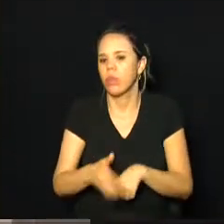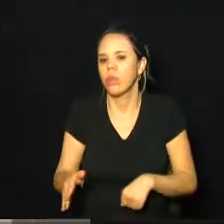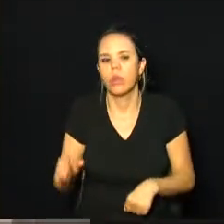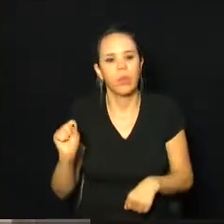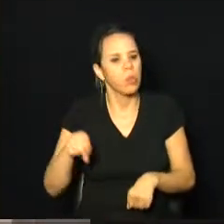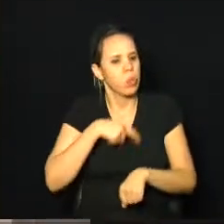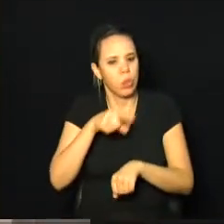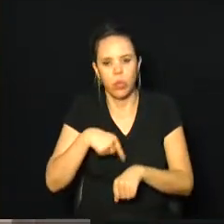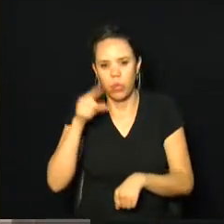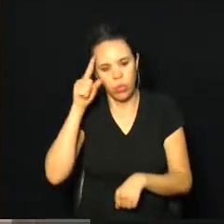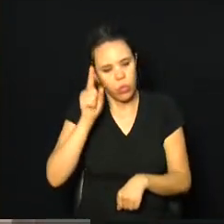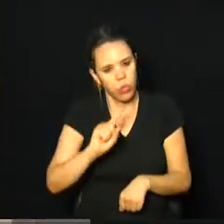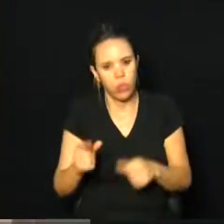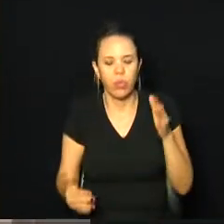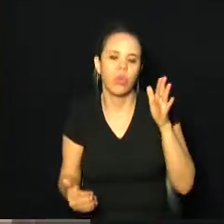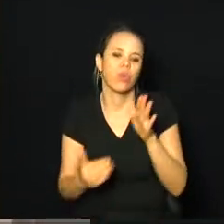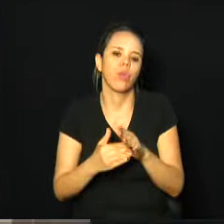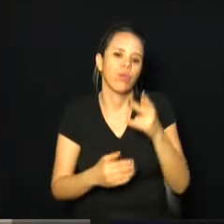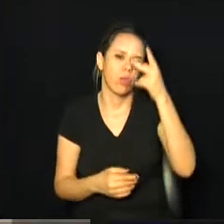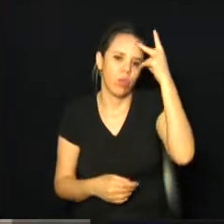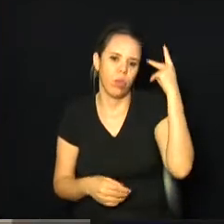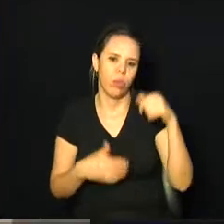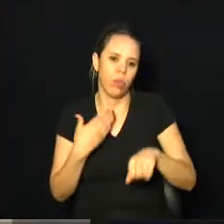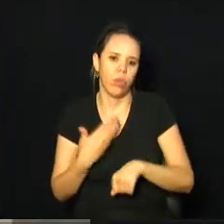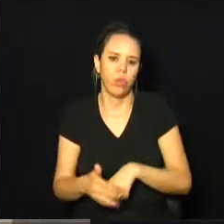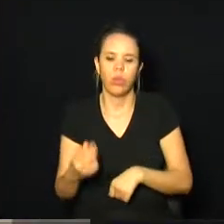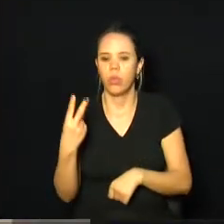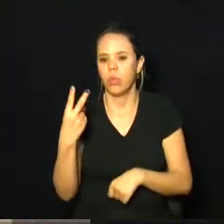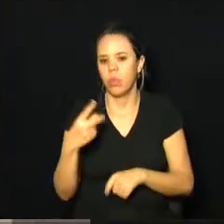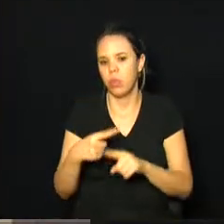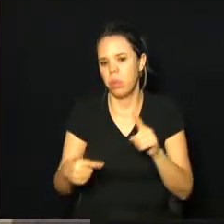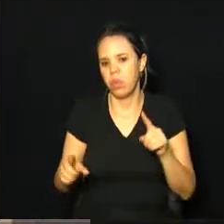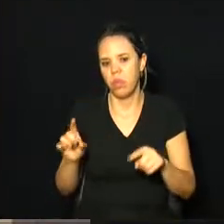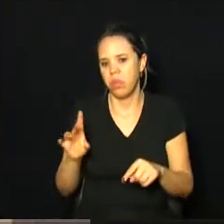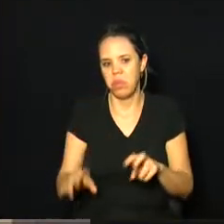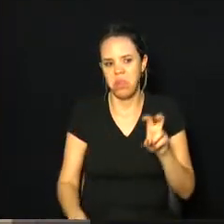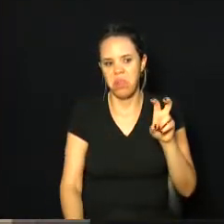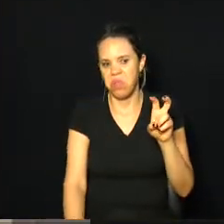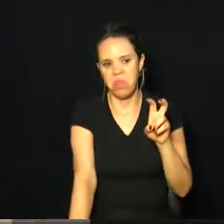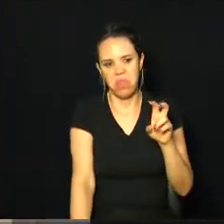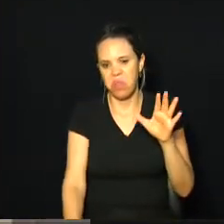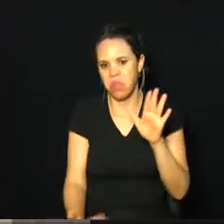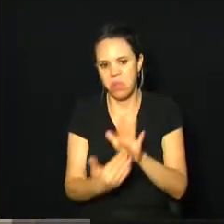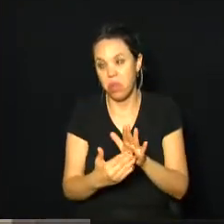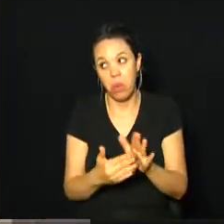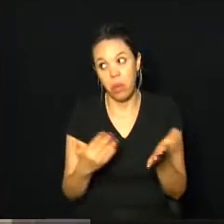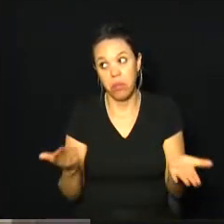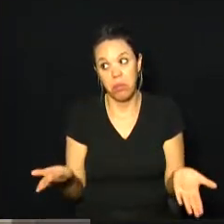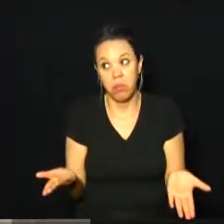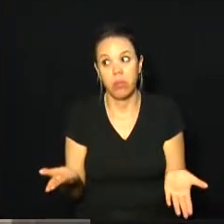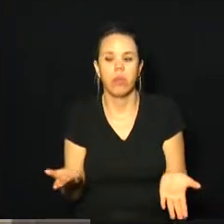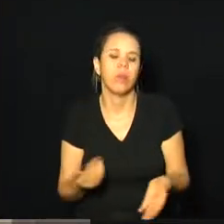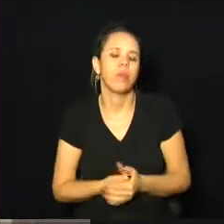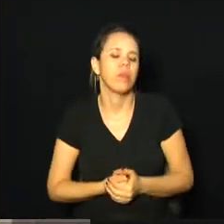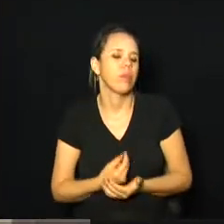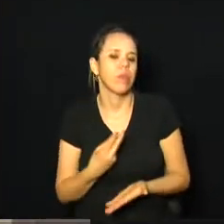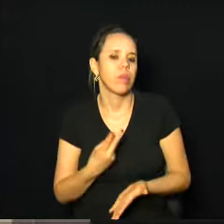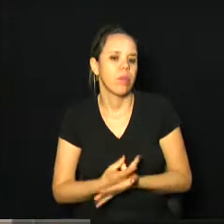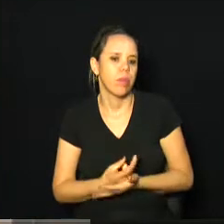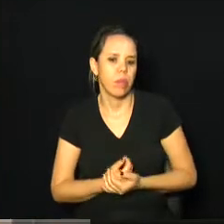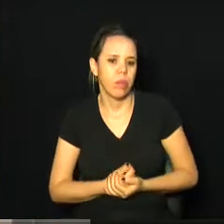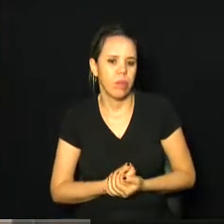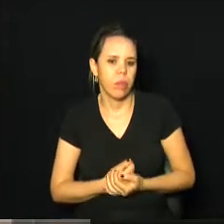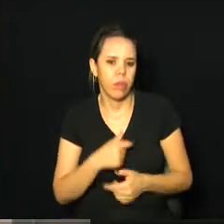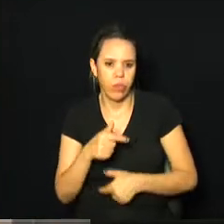dia hoje. Eu acho que no máximo o pessoal treina aí 2 horas e meia, 5 horas por dia, e olha lá. Mas mesmo assim,